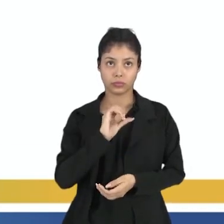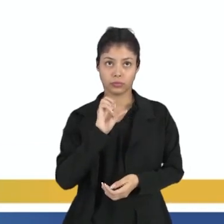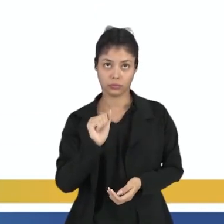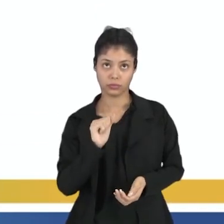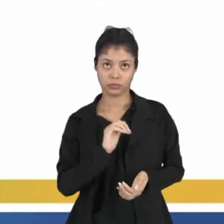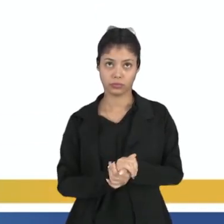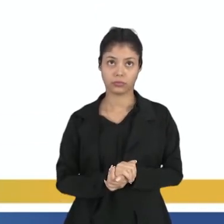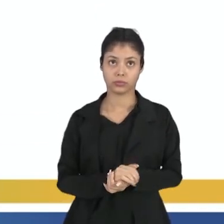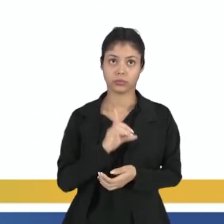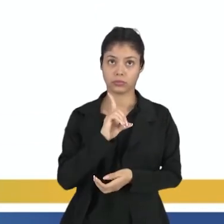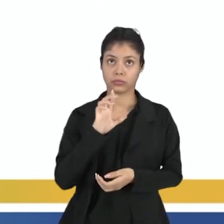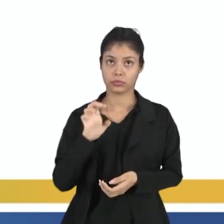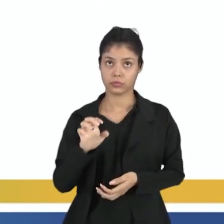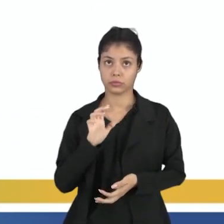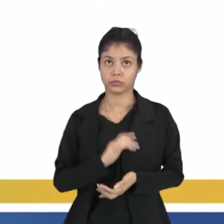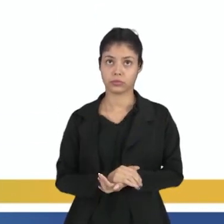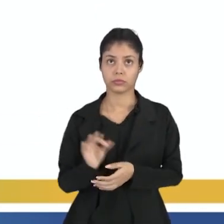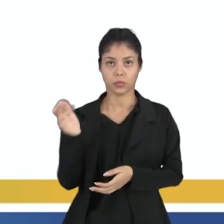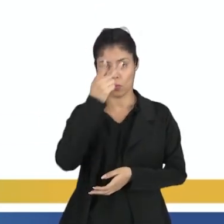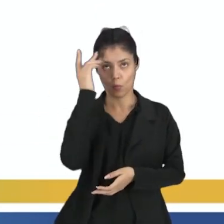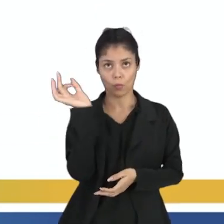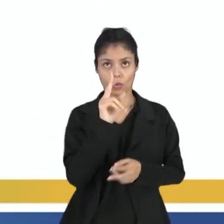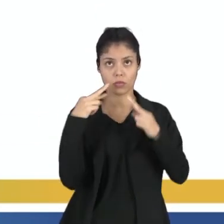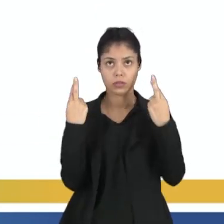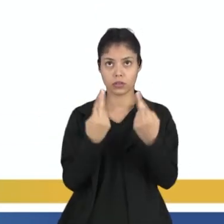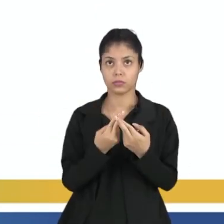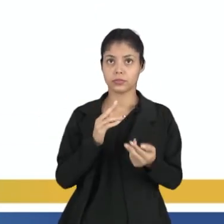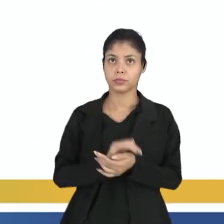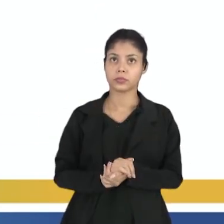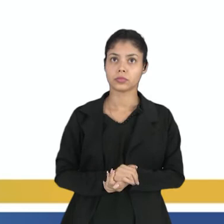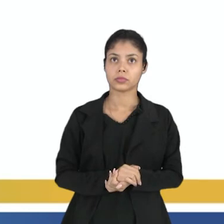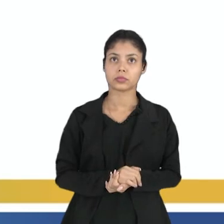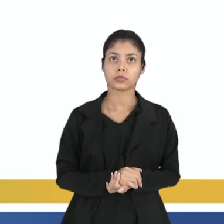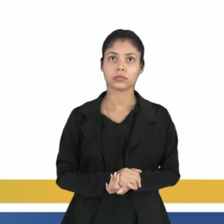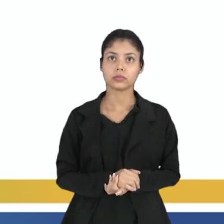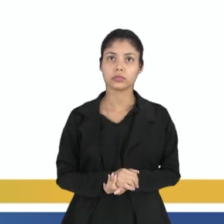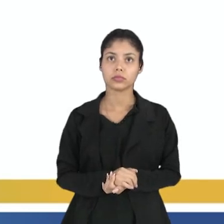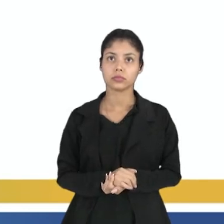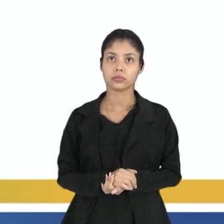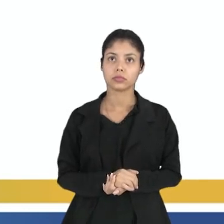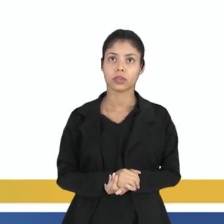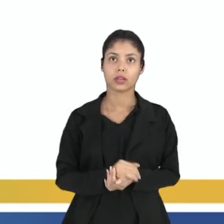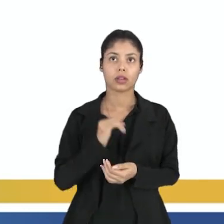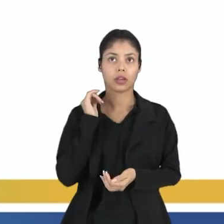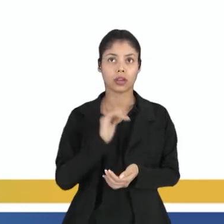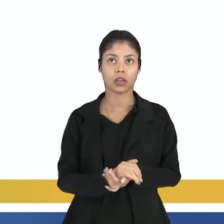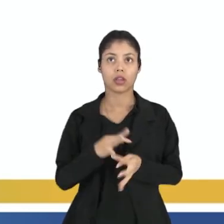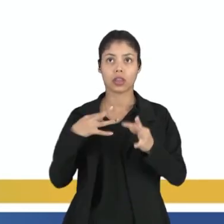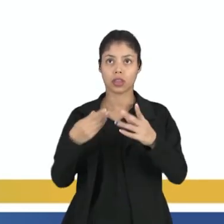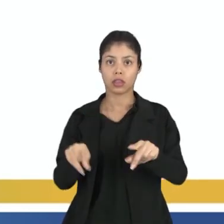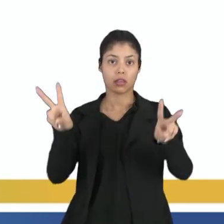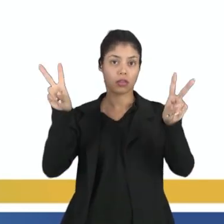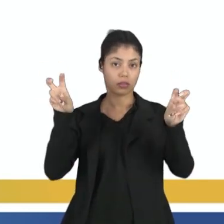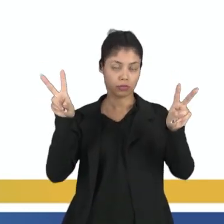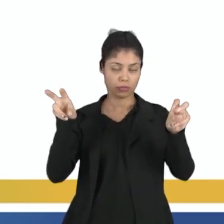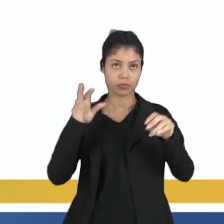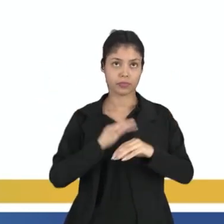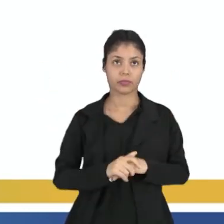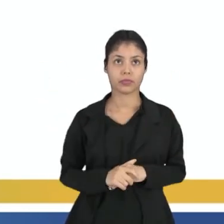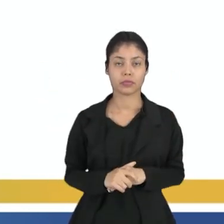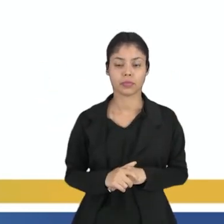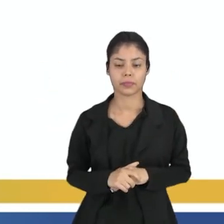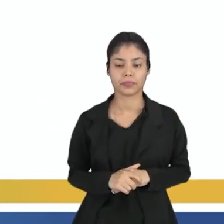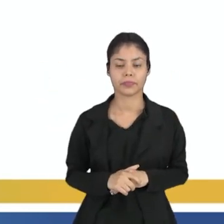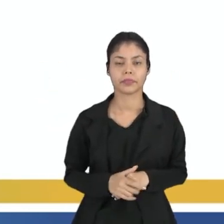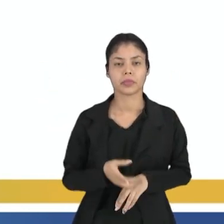os senhores de que ninguém na reunião ousou iludir a tão delicado assunto. Então,